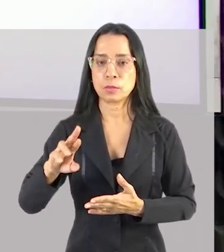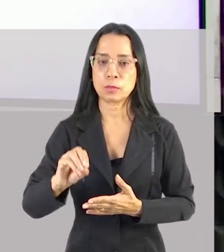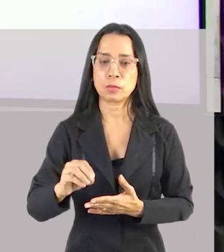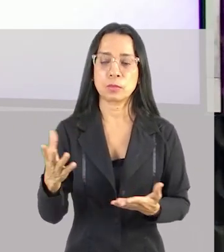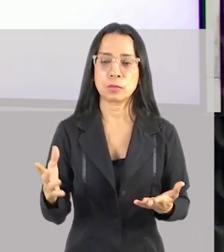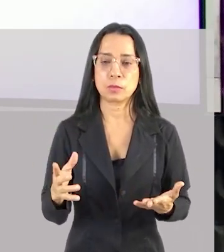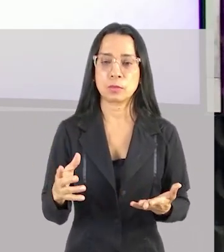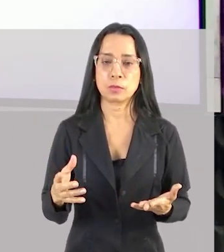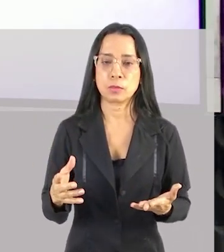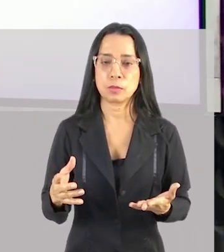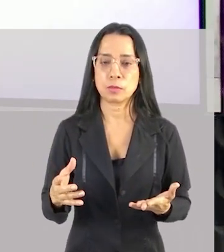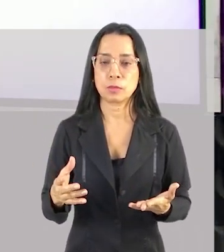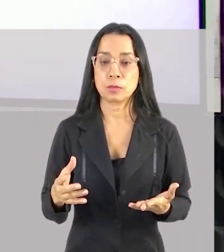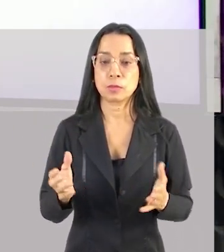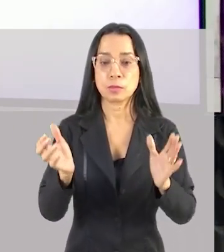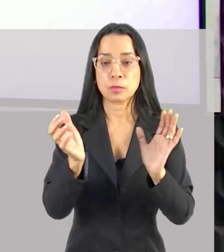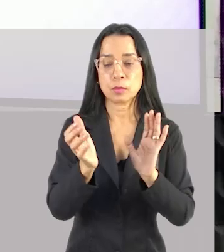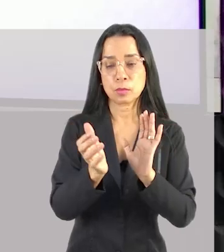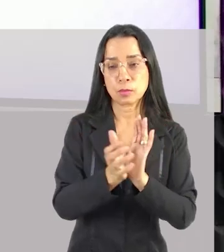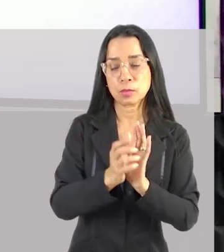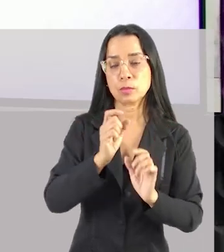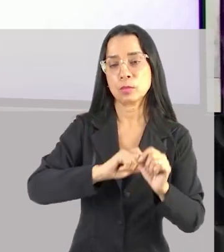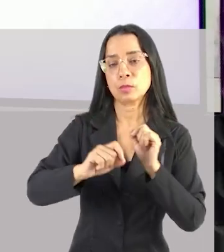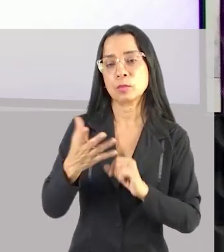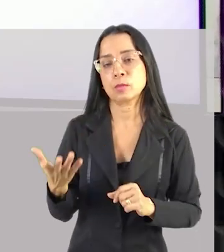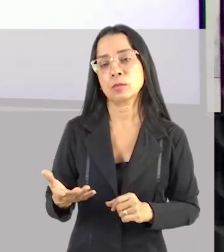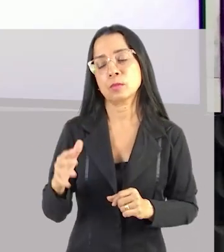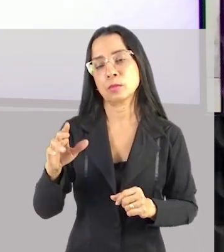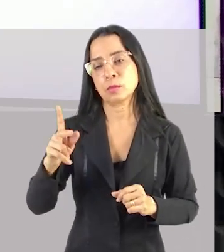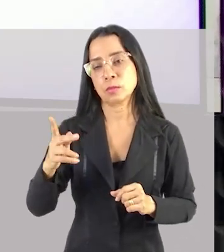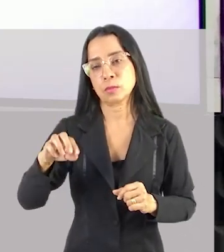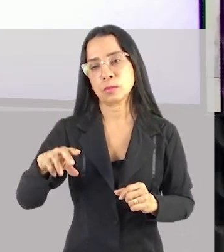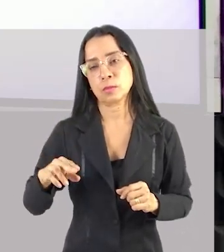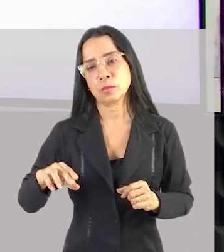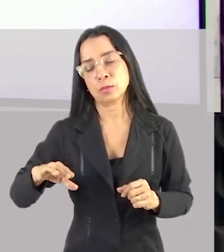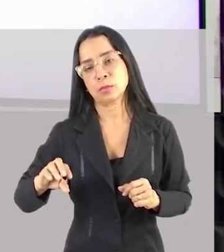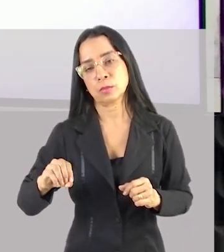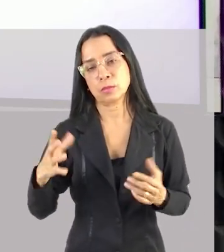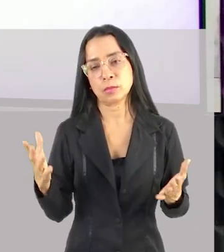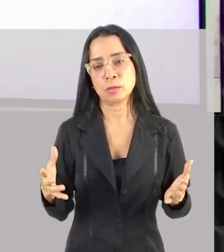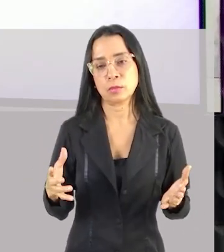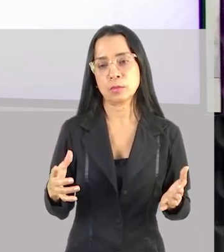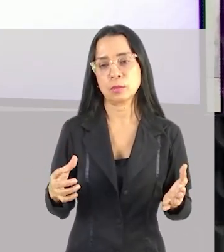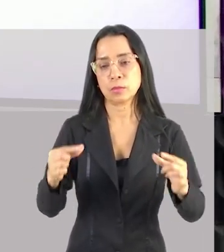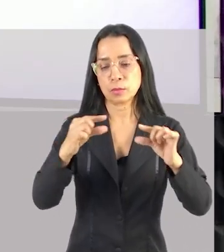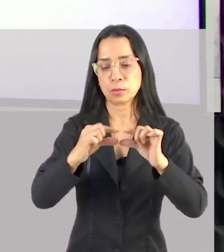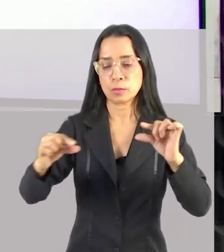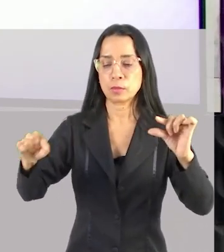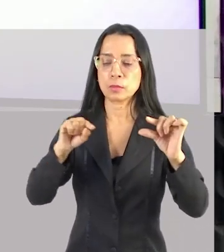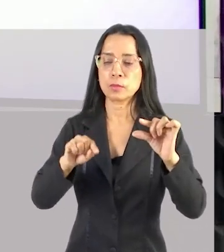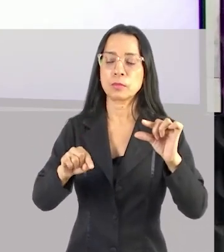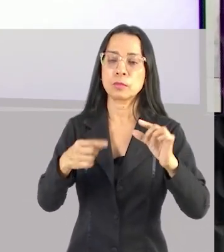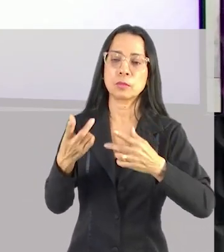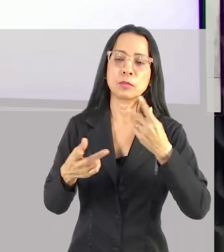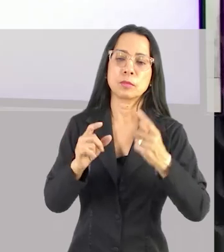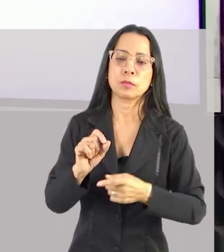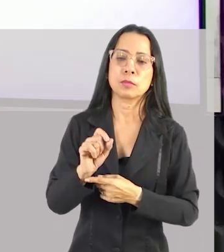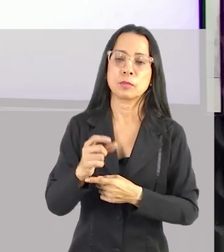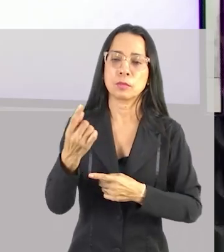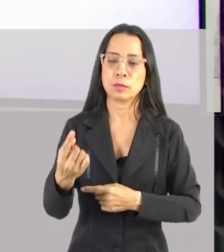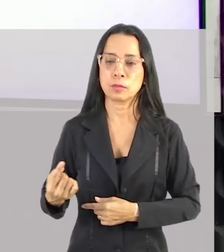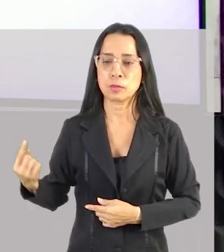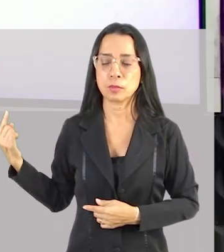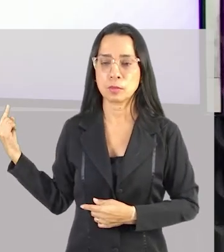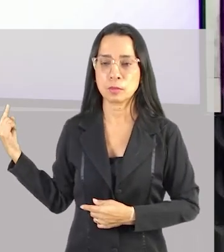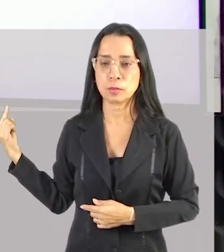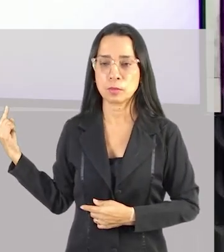Ou seja, uma dessas correntes do helenismo, o epicurismo. E esse fragmento diz o seguinte: a quem não basta